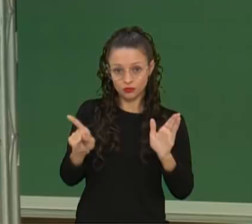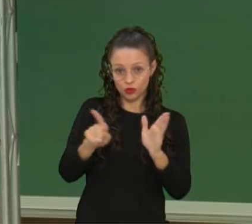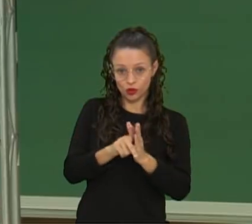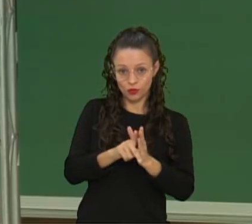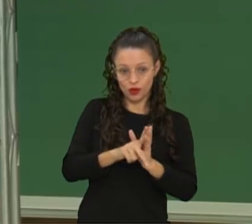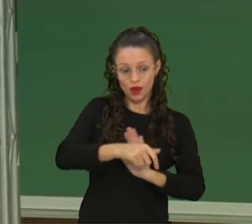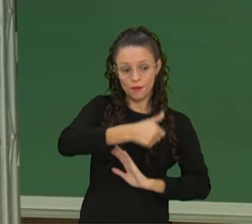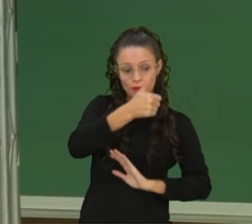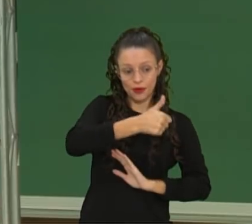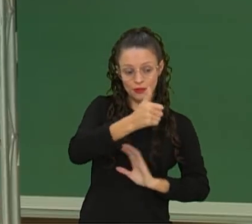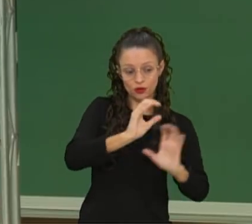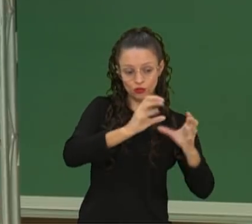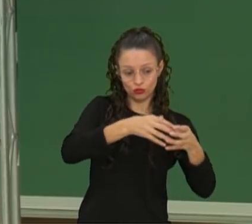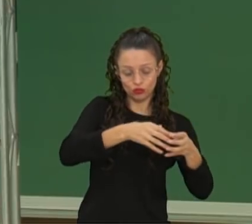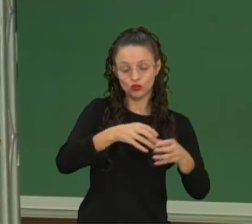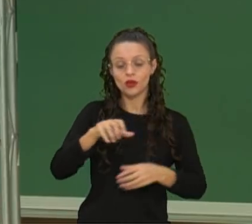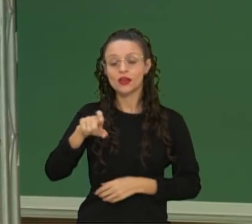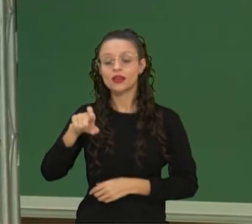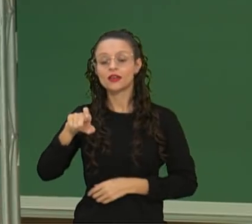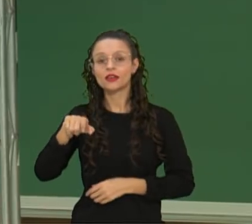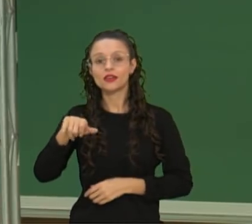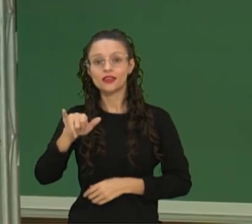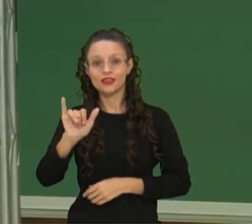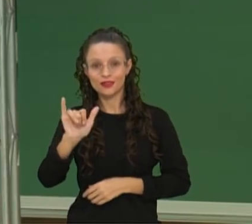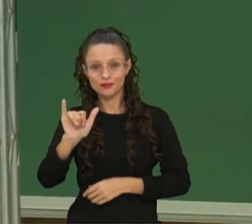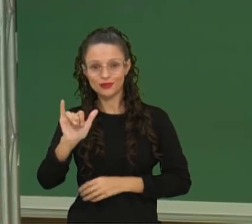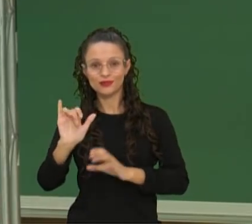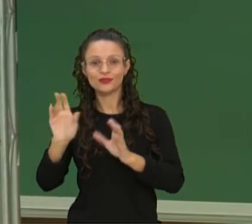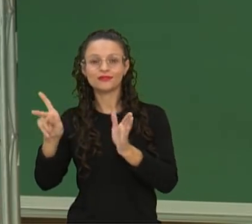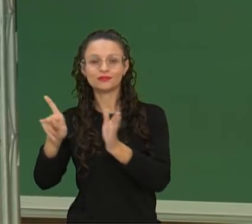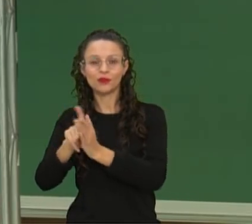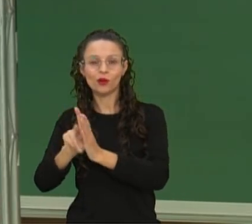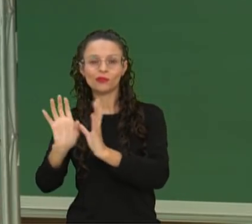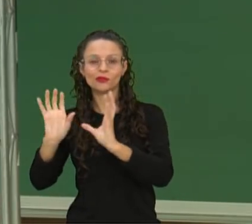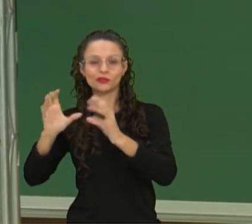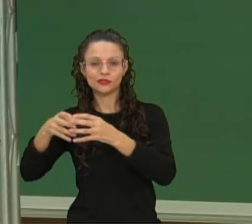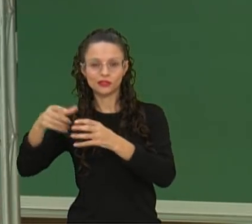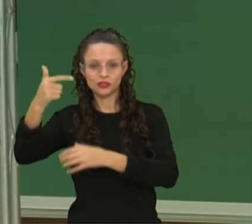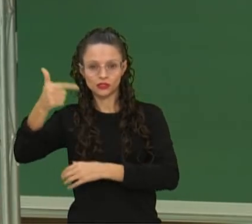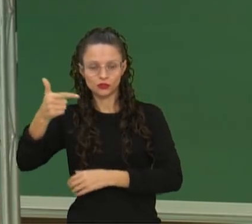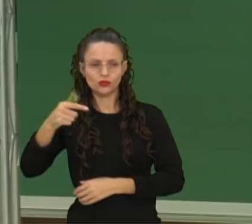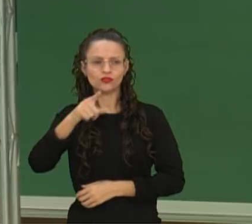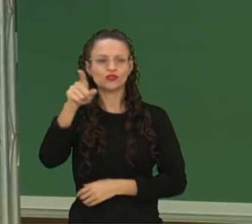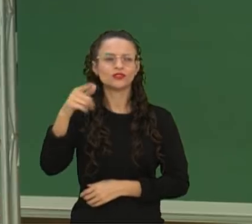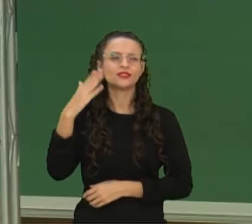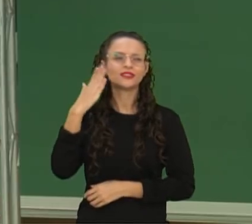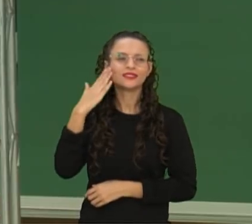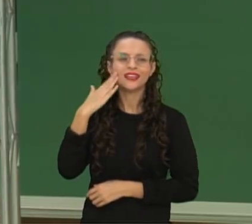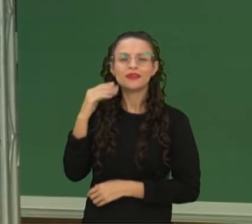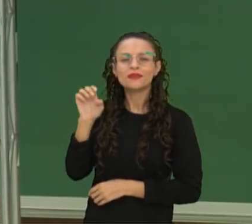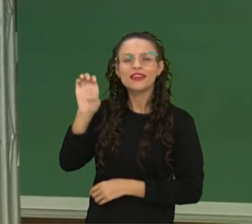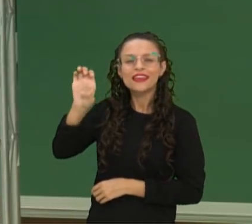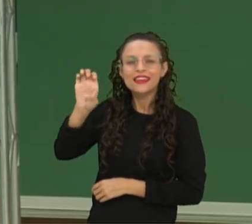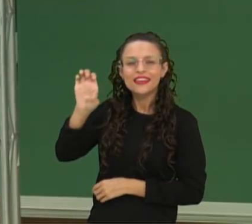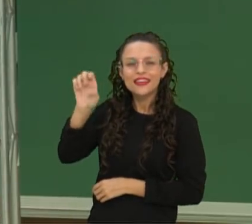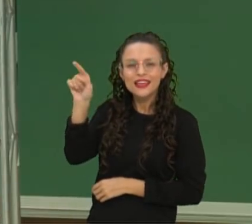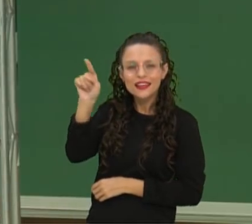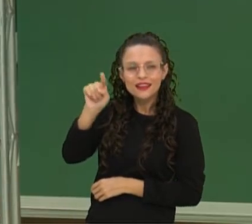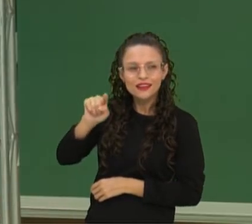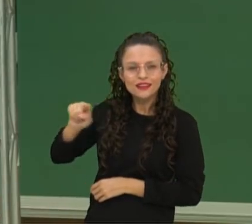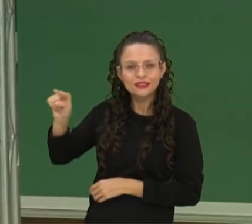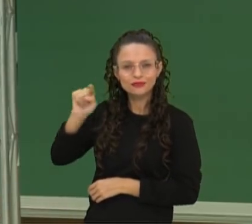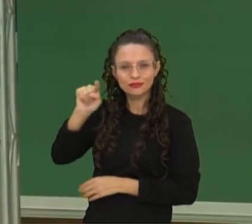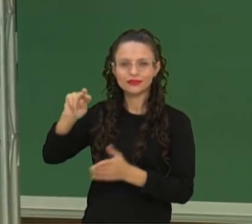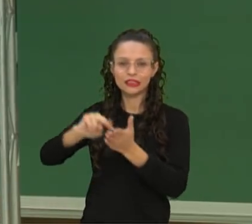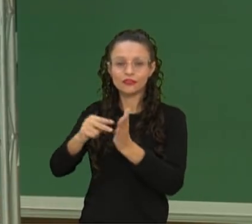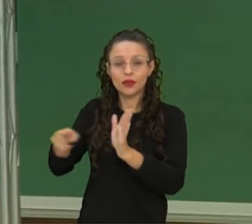e y pertence ao segundo conjunto. O símbolozinho do pertence aqui, acredito que vocês já saibam, né, desse símbolo que nós